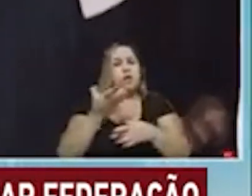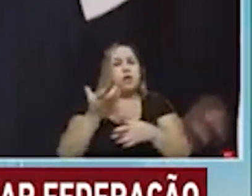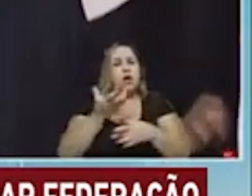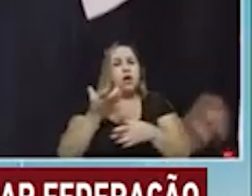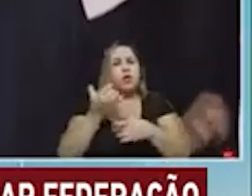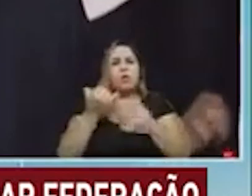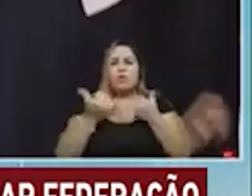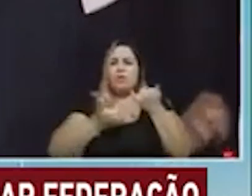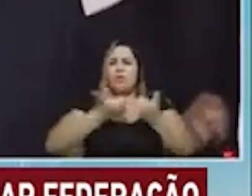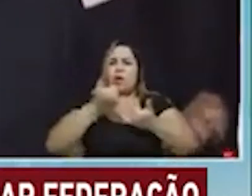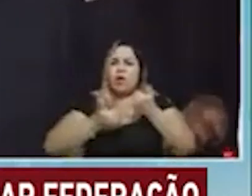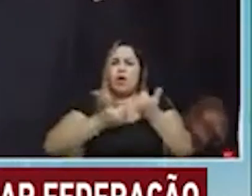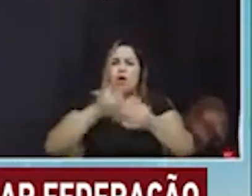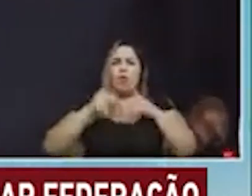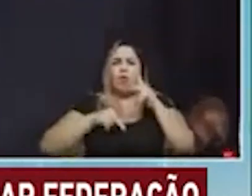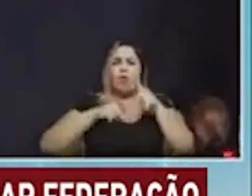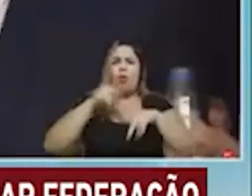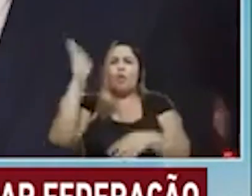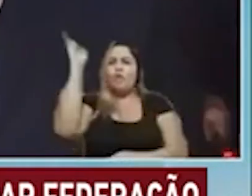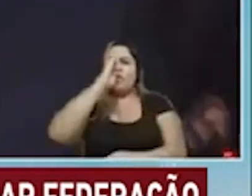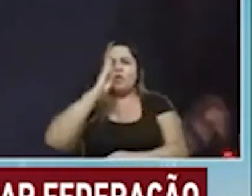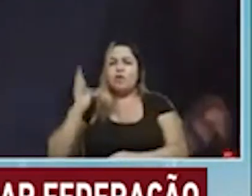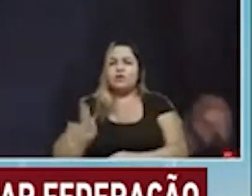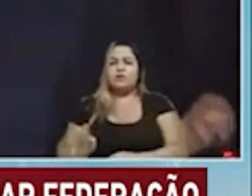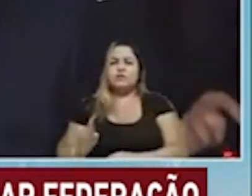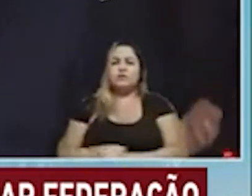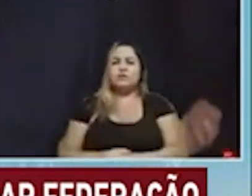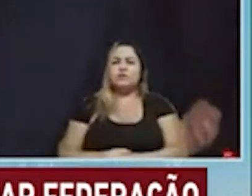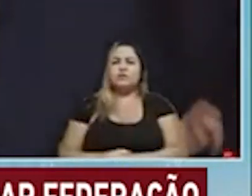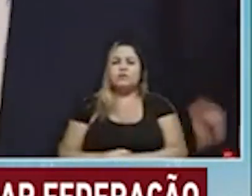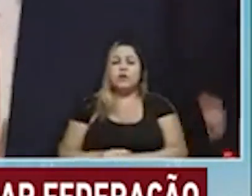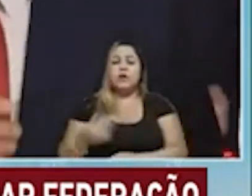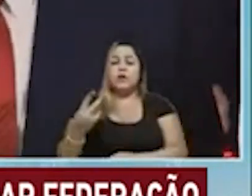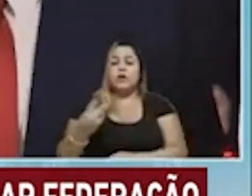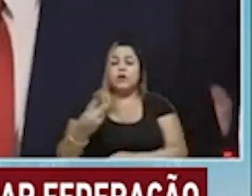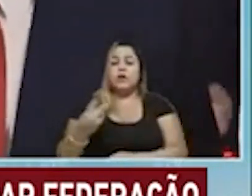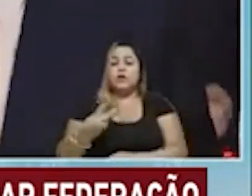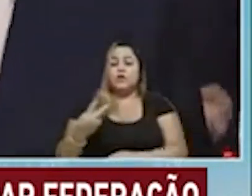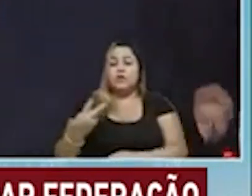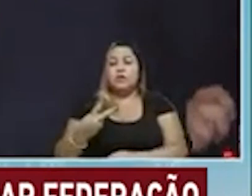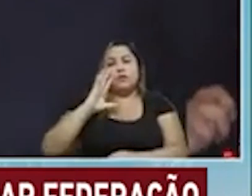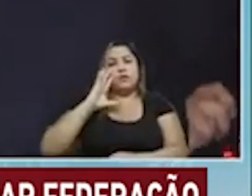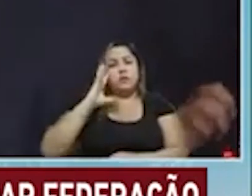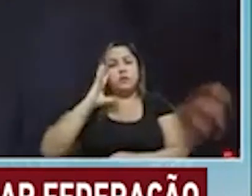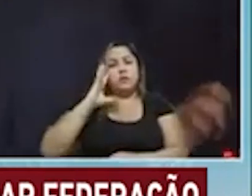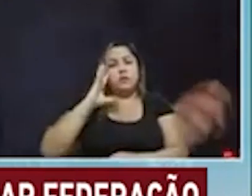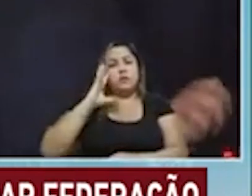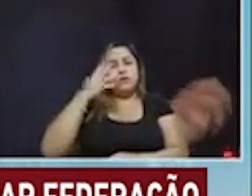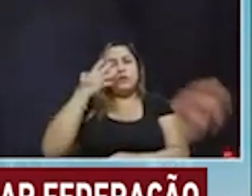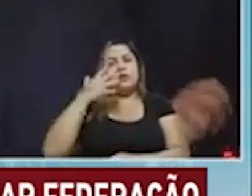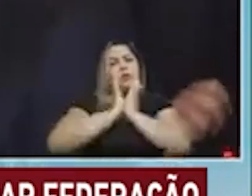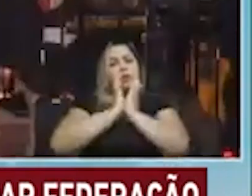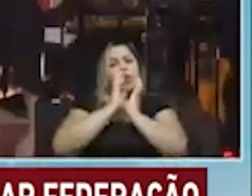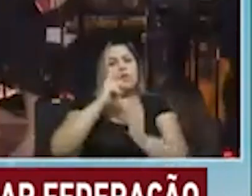foi alterada, uma nova regra nas eleições, que vai começar a ser testada agora a